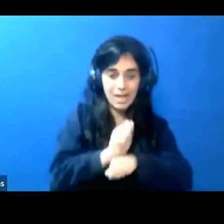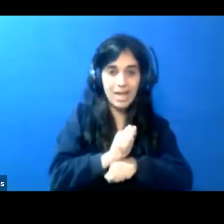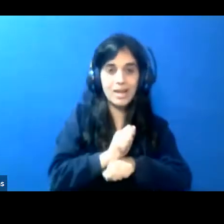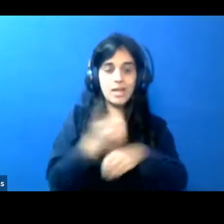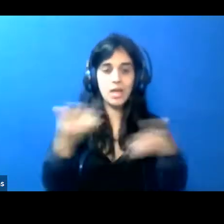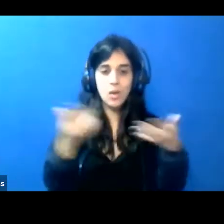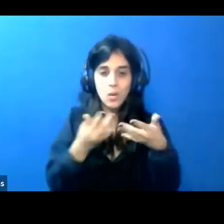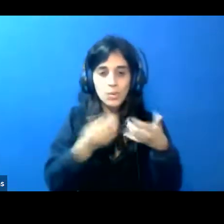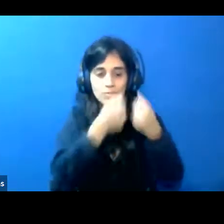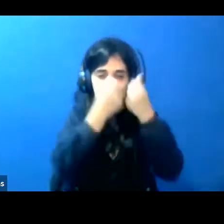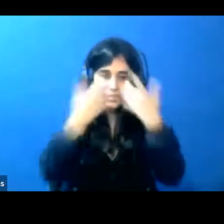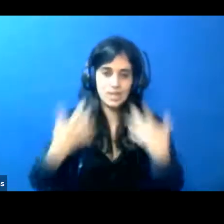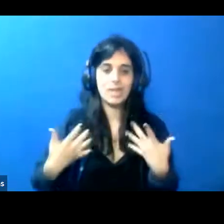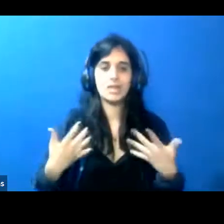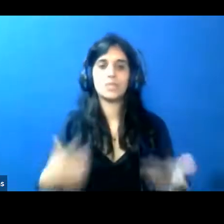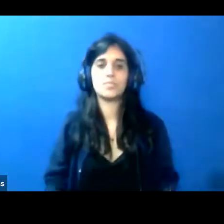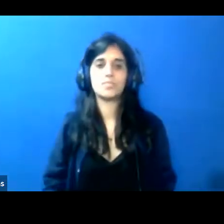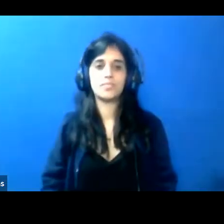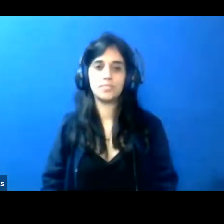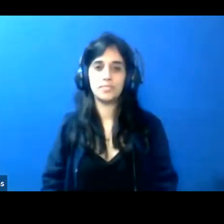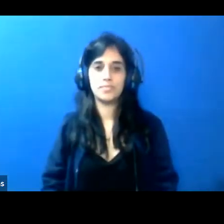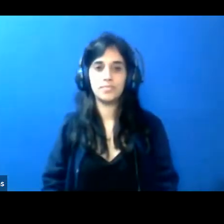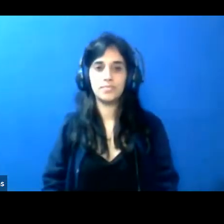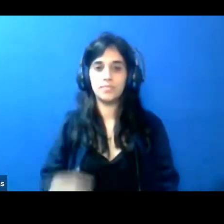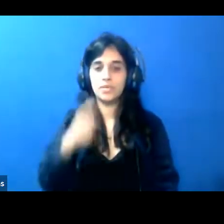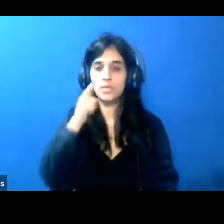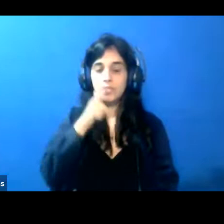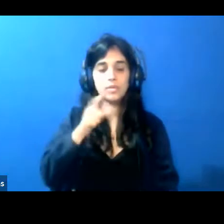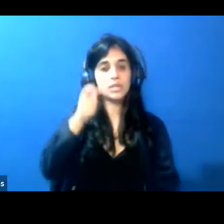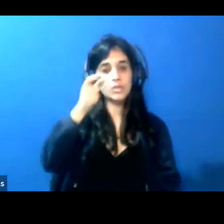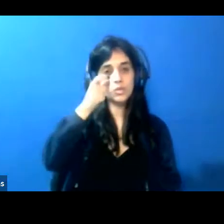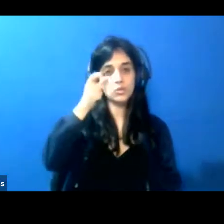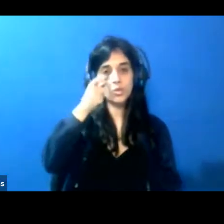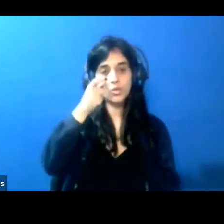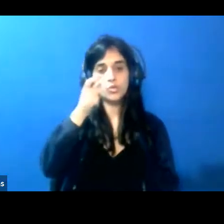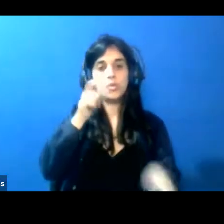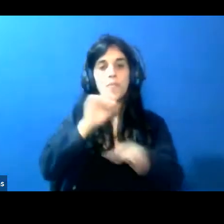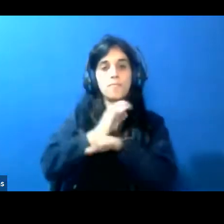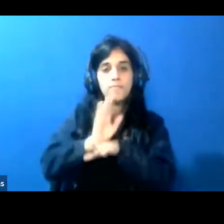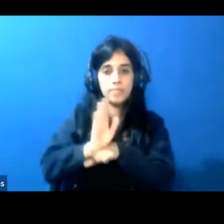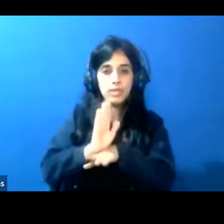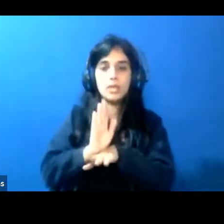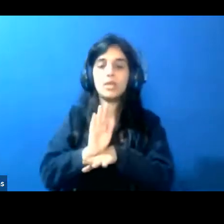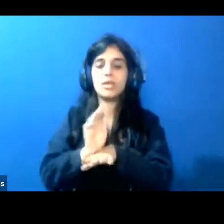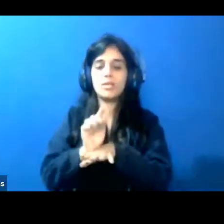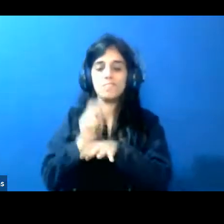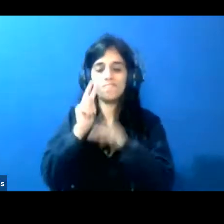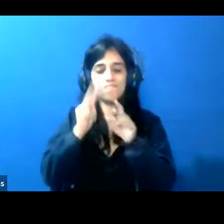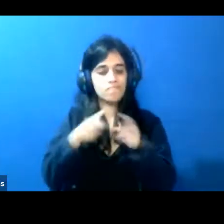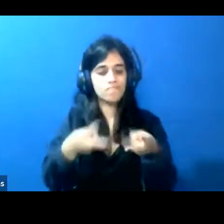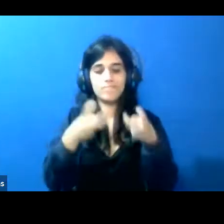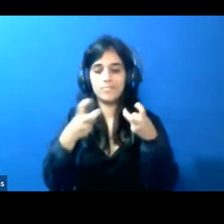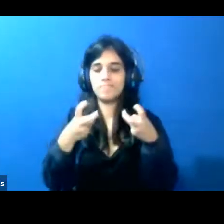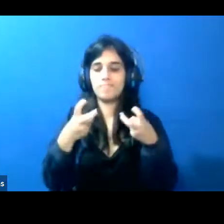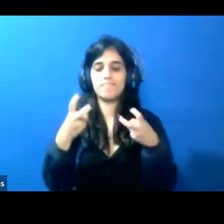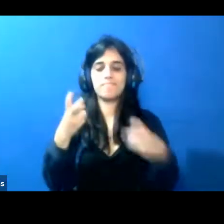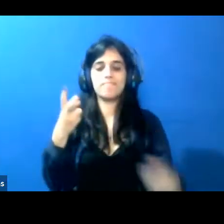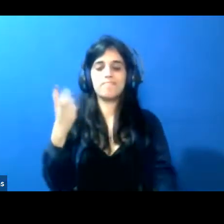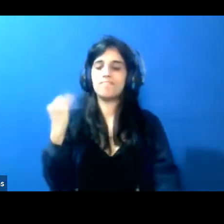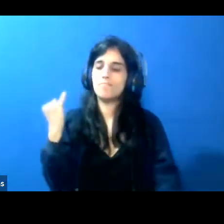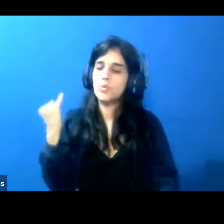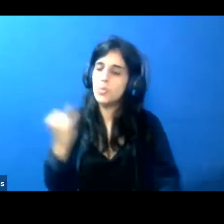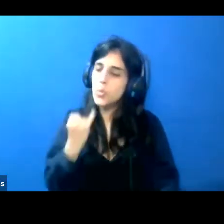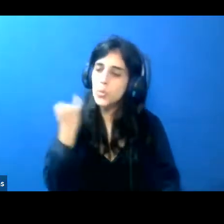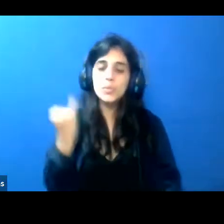né, consegui acompanhar um pouco aí do vídeo, né, acho bem importante